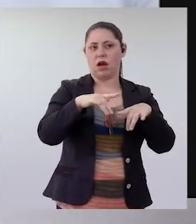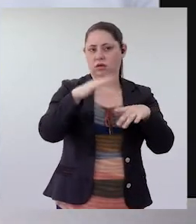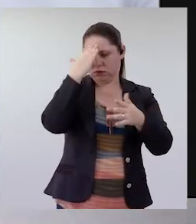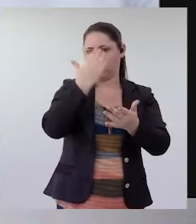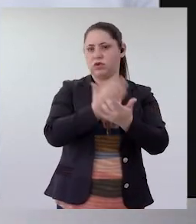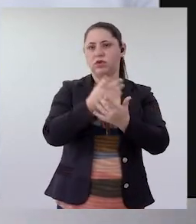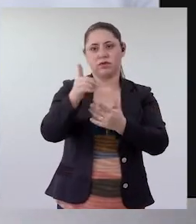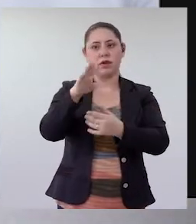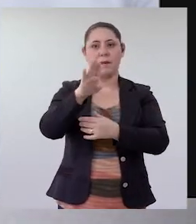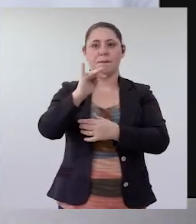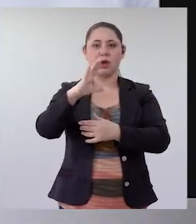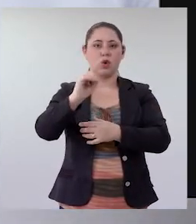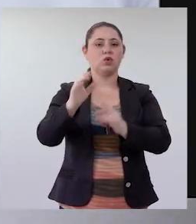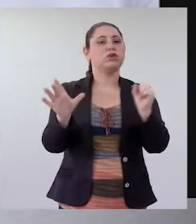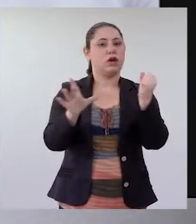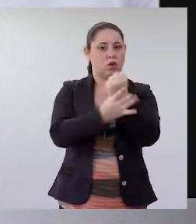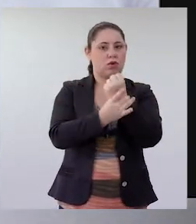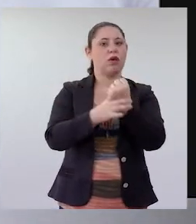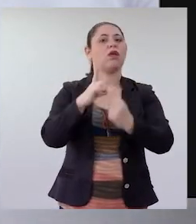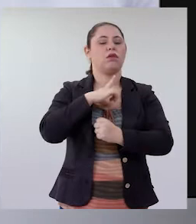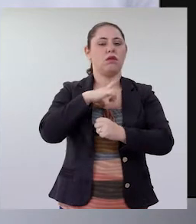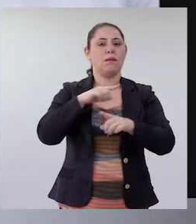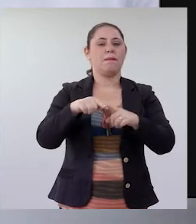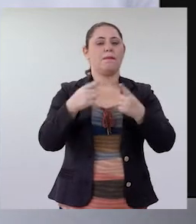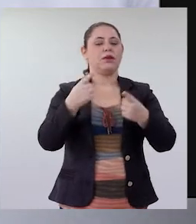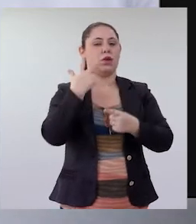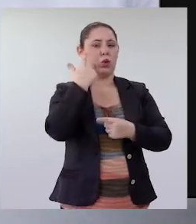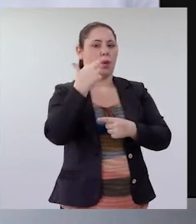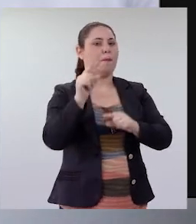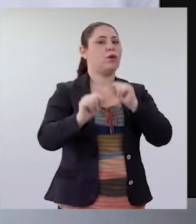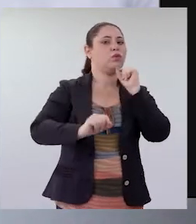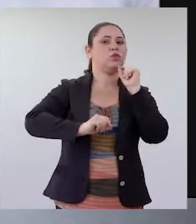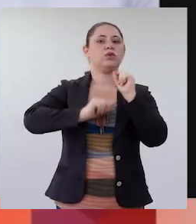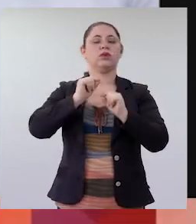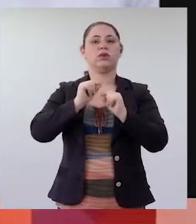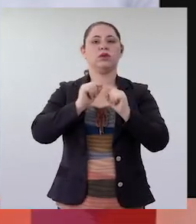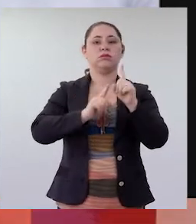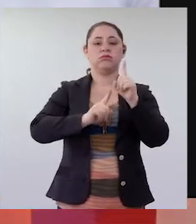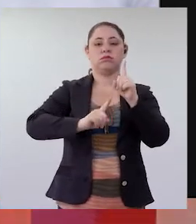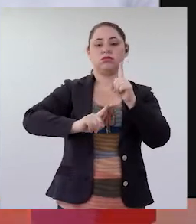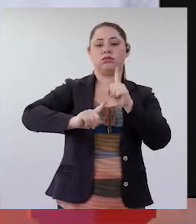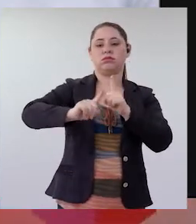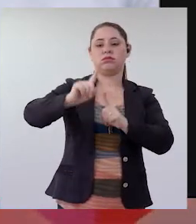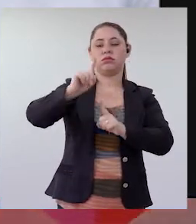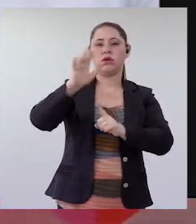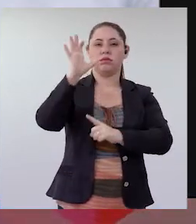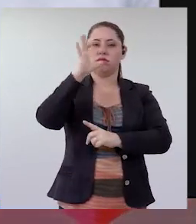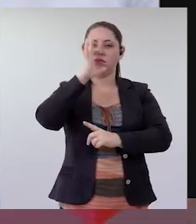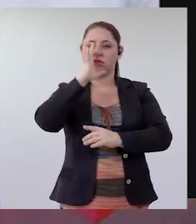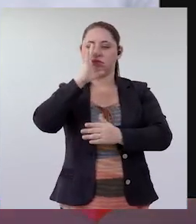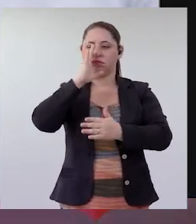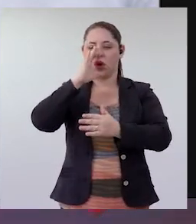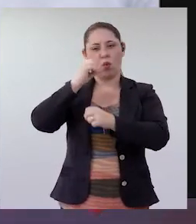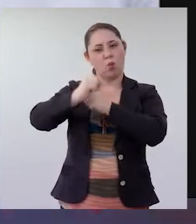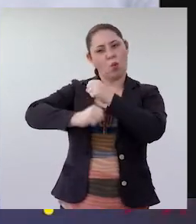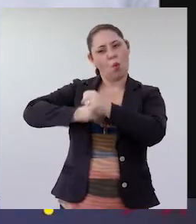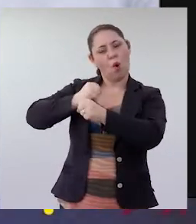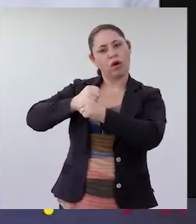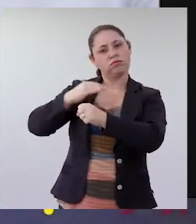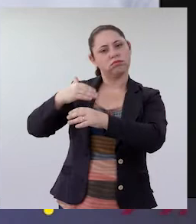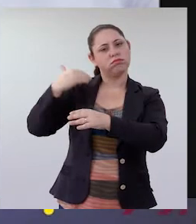os cuidados de biossegurança, mas naturalmente, conforme dados que a gente vem acompanhando ao longo dos anos,